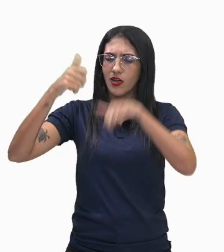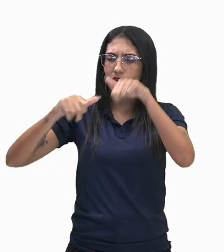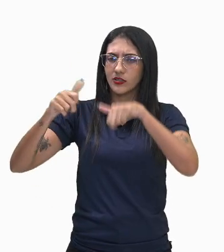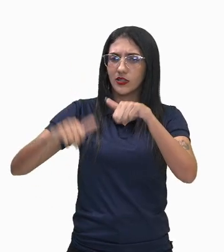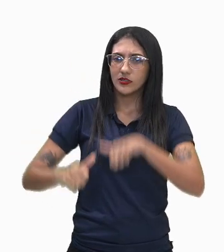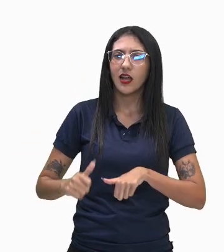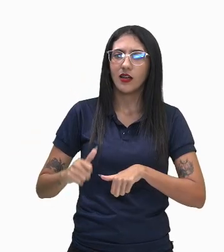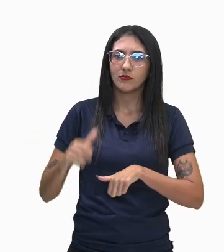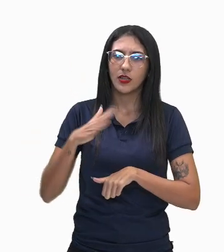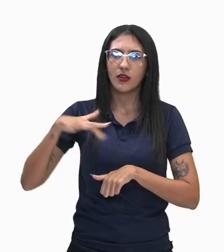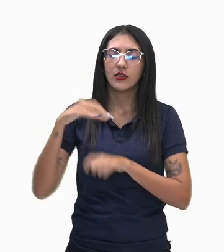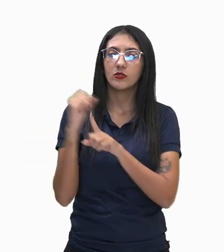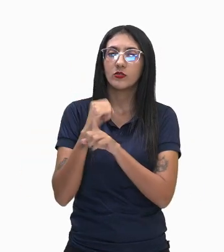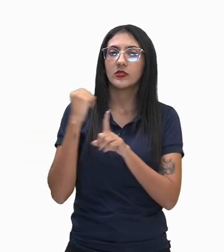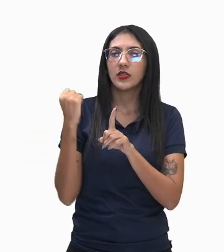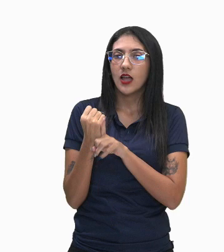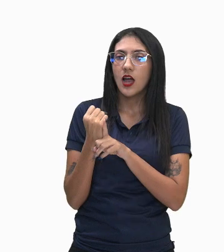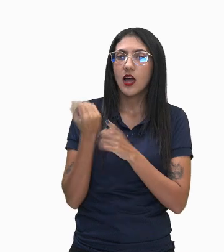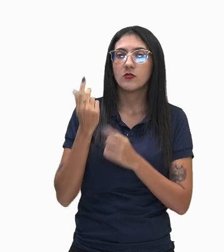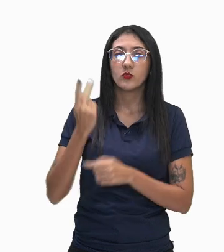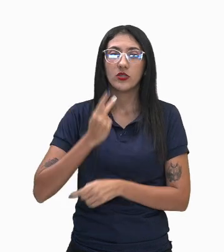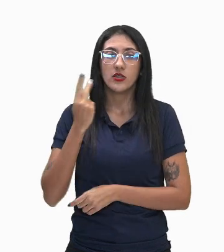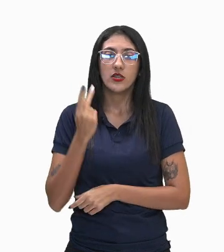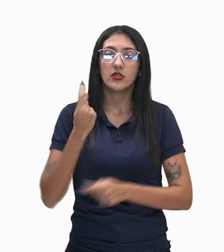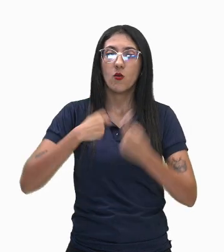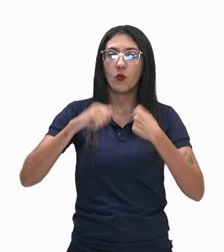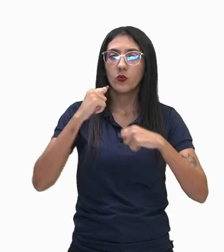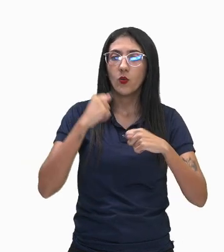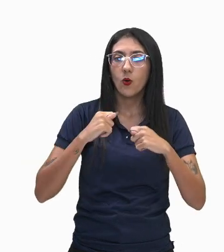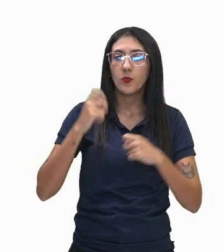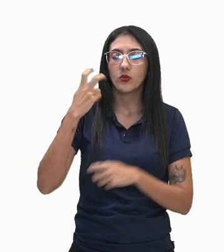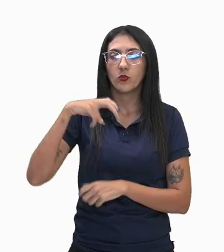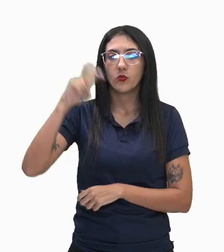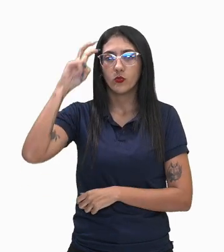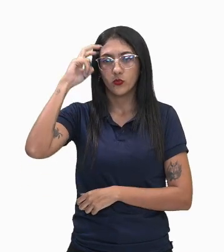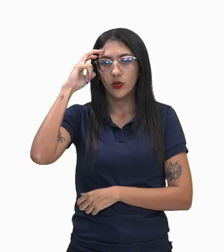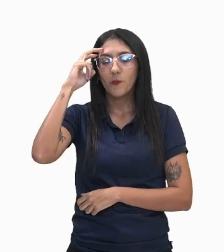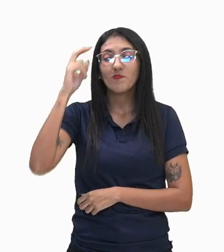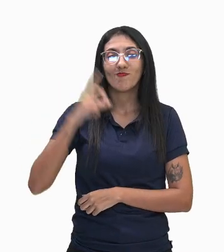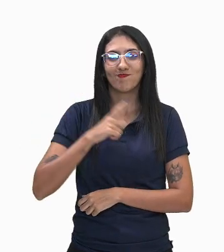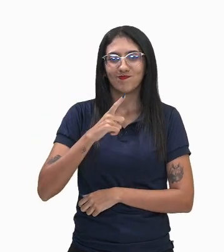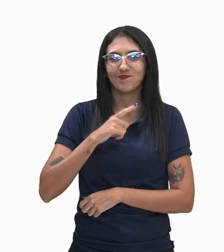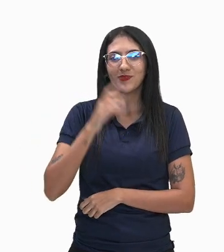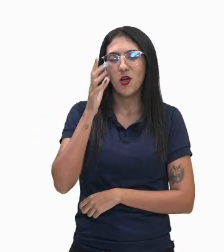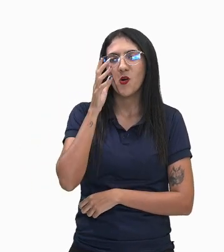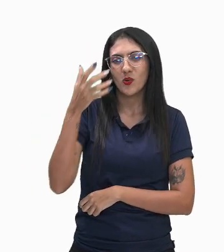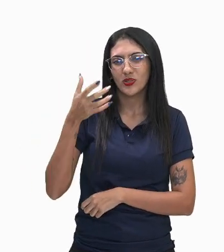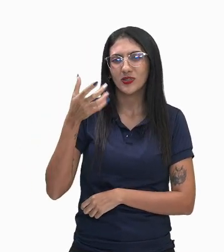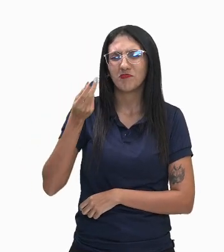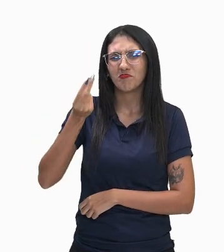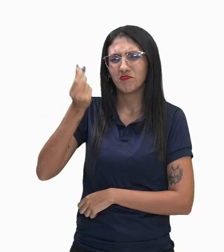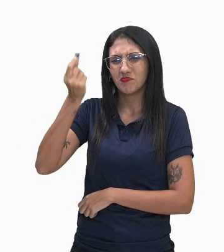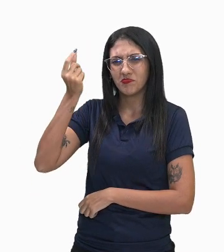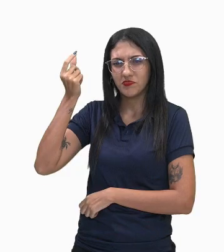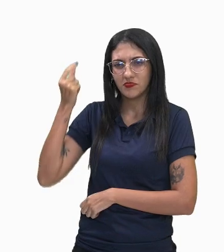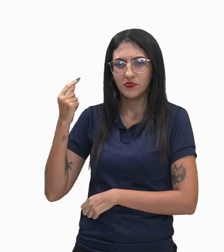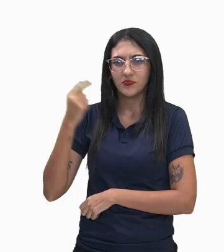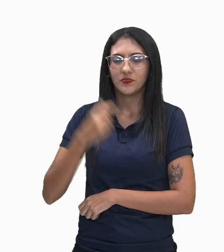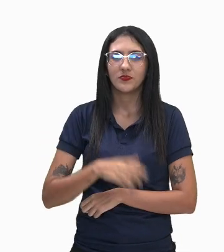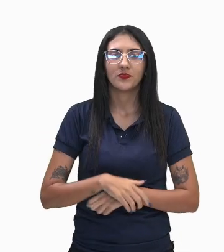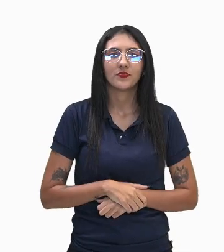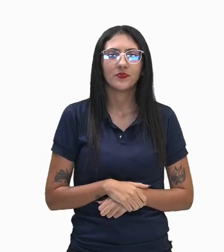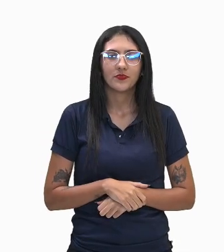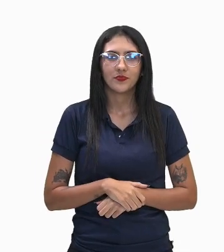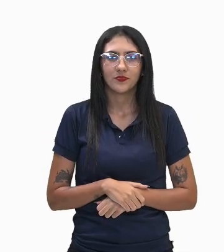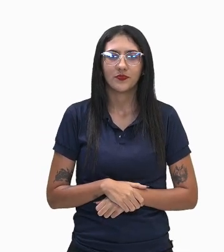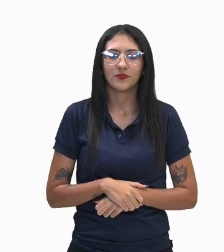mudanças sociais, políticas, econômicas e culturais que ocorreram em diferentes períodos.